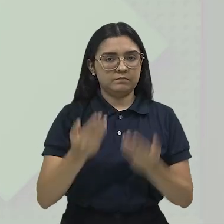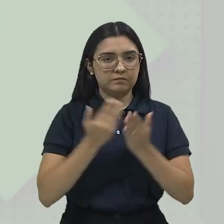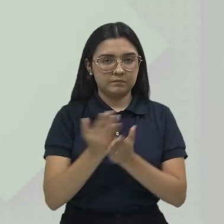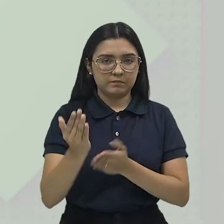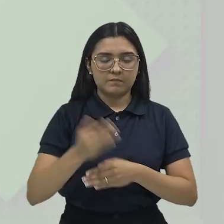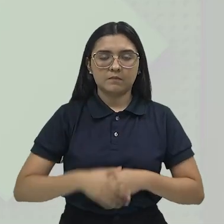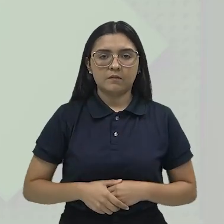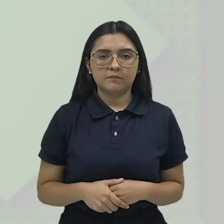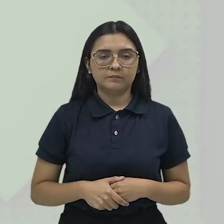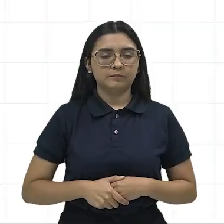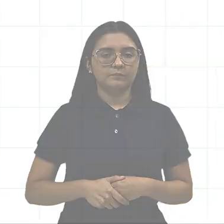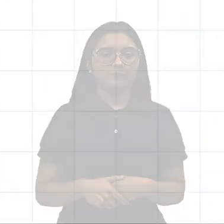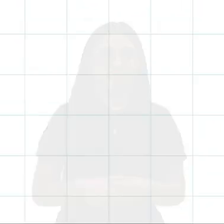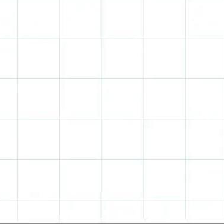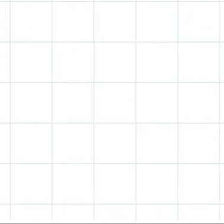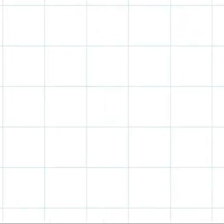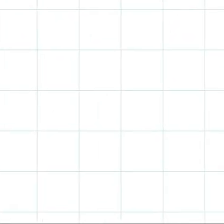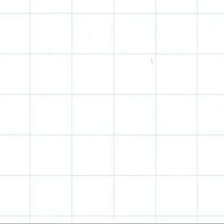aula.